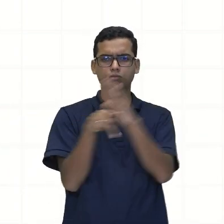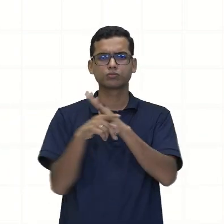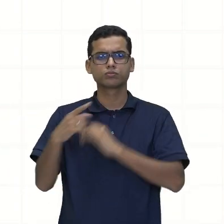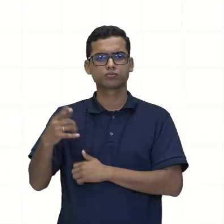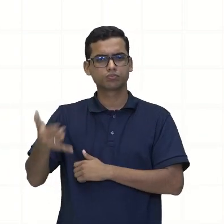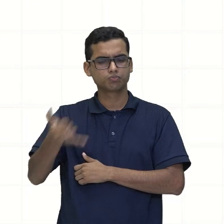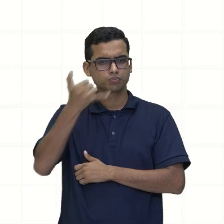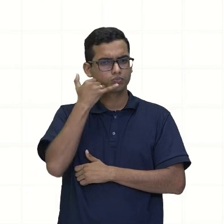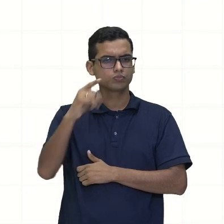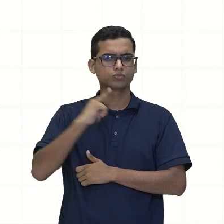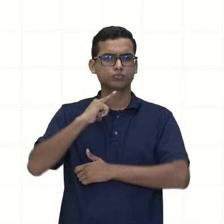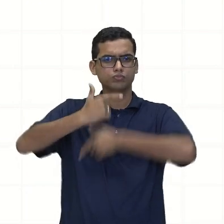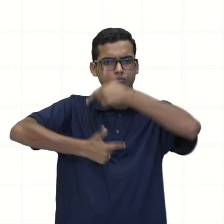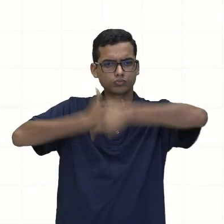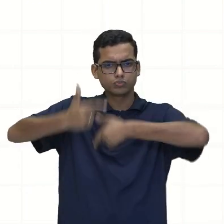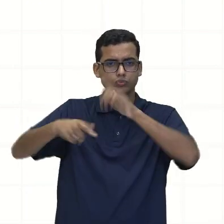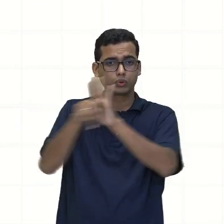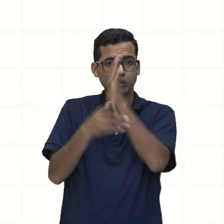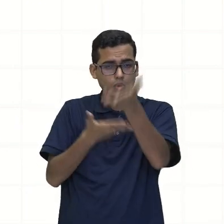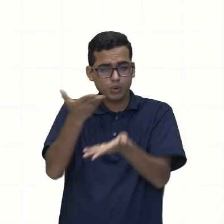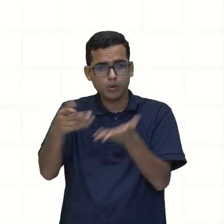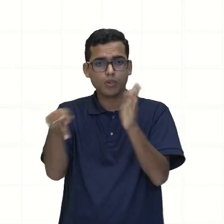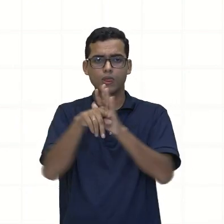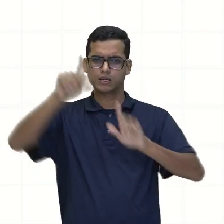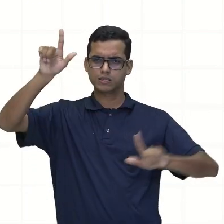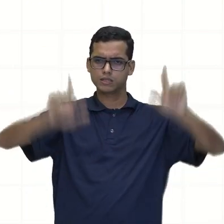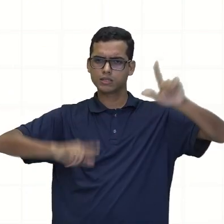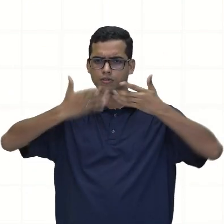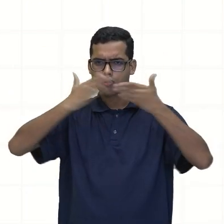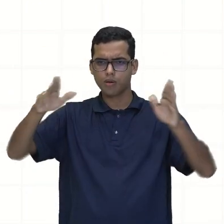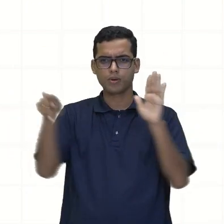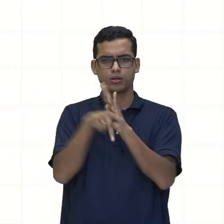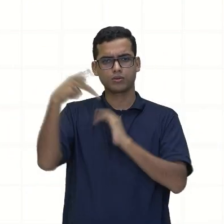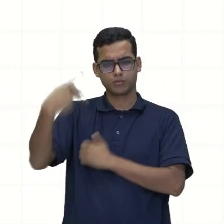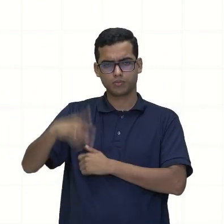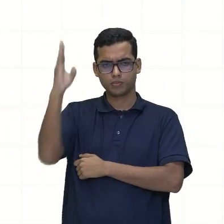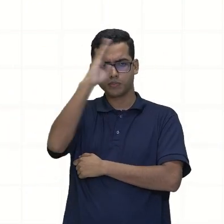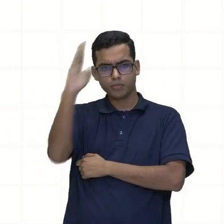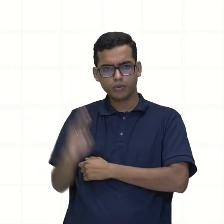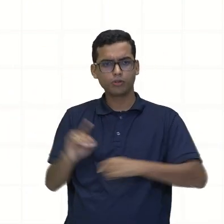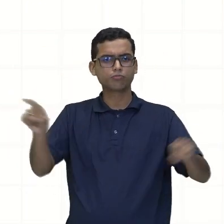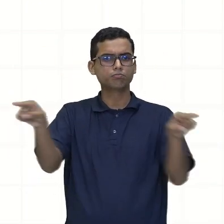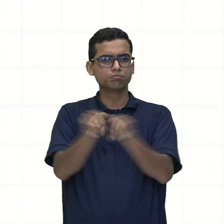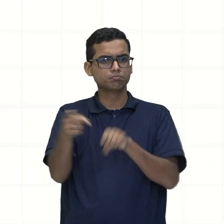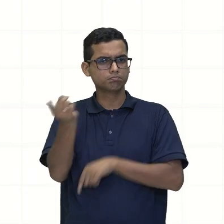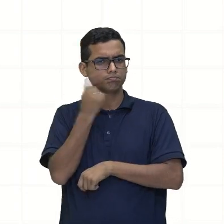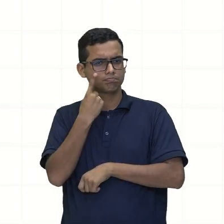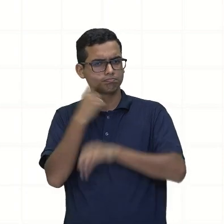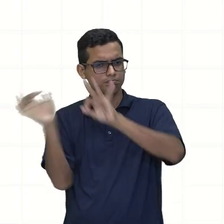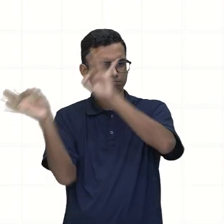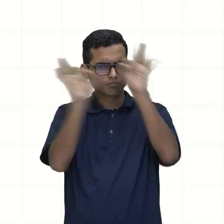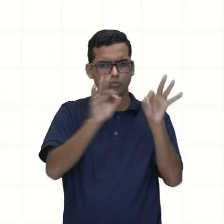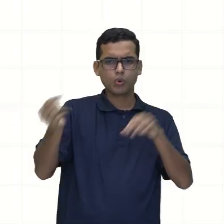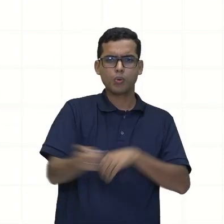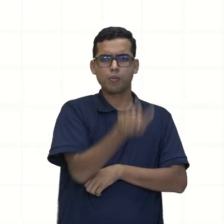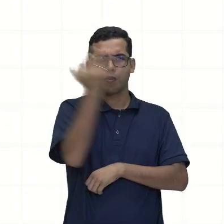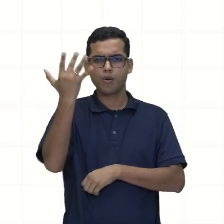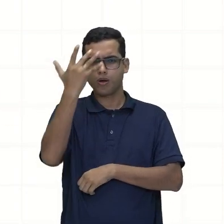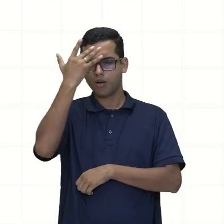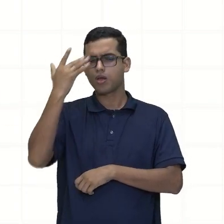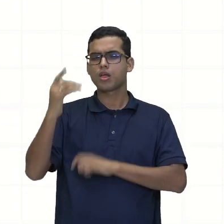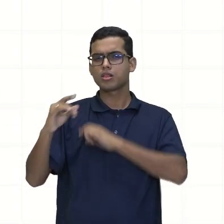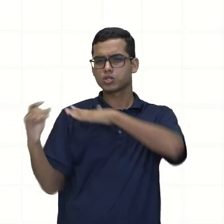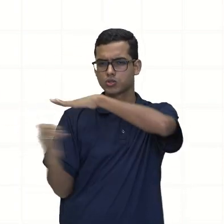que fornecem, né, o serviço de TV aberta no Brasil. E aí a gente verifica, né, esse número de